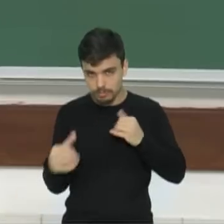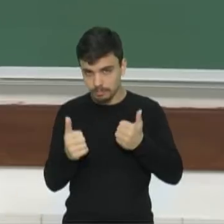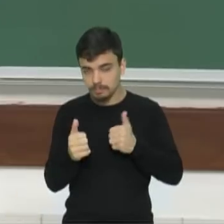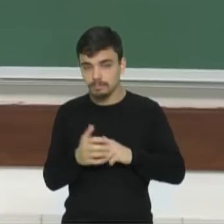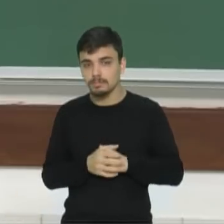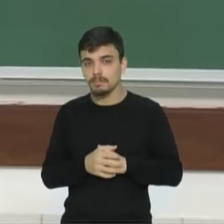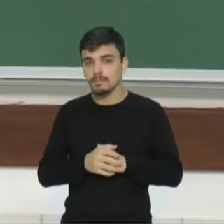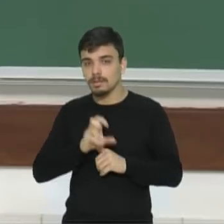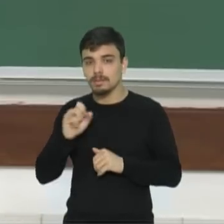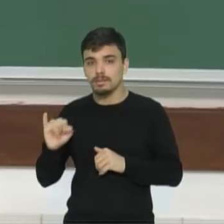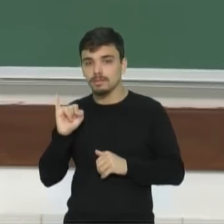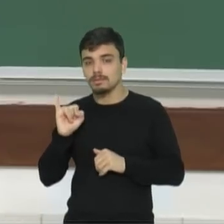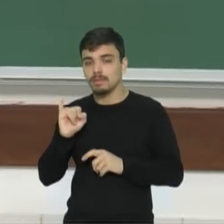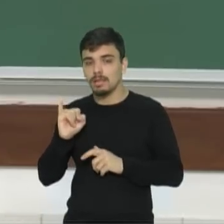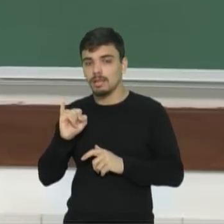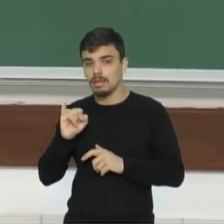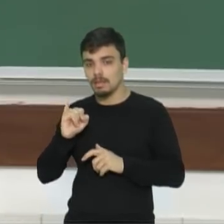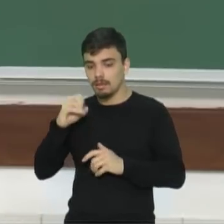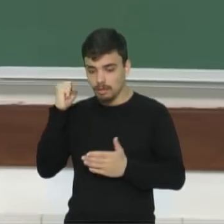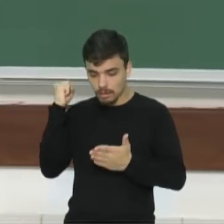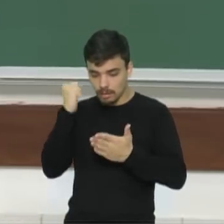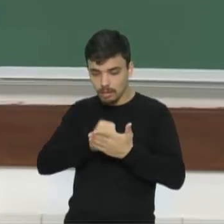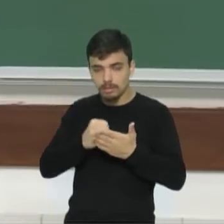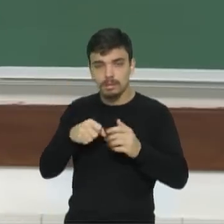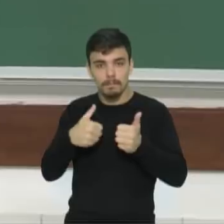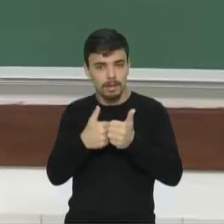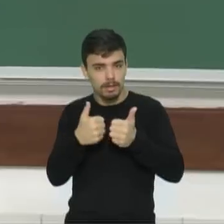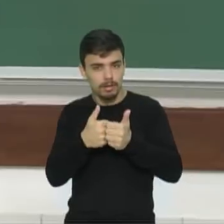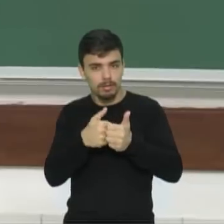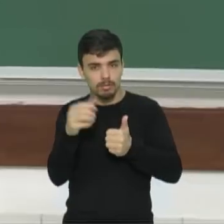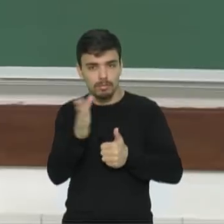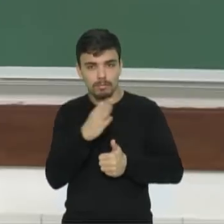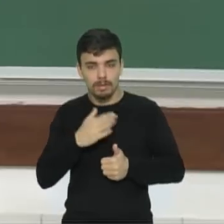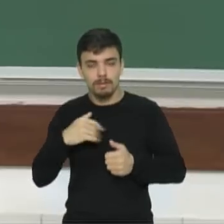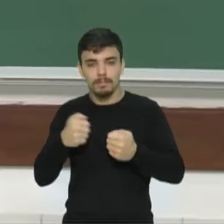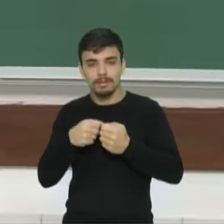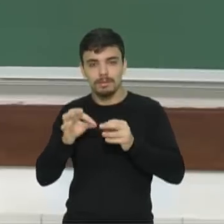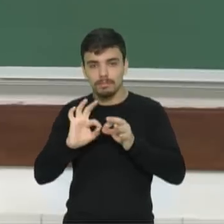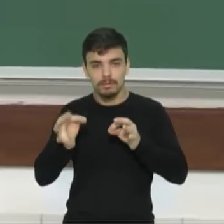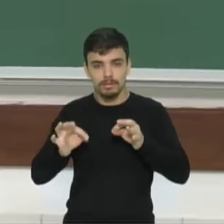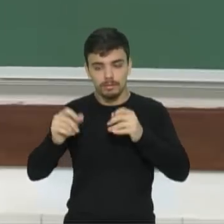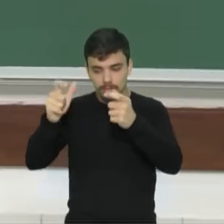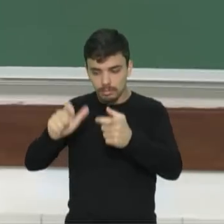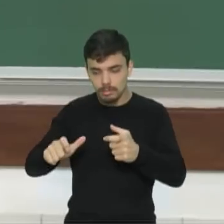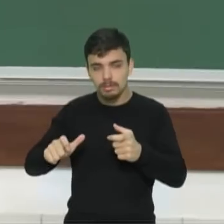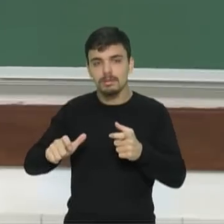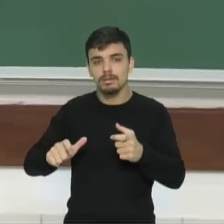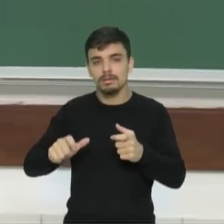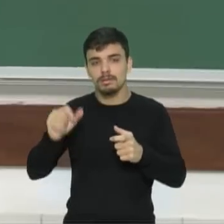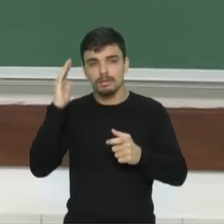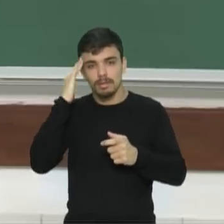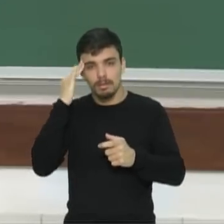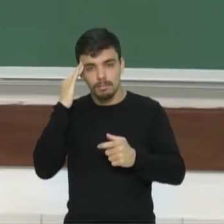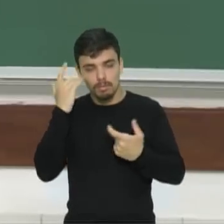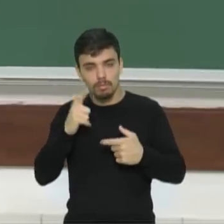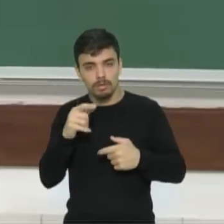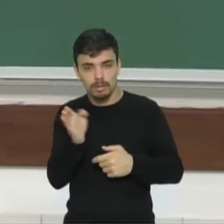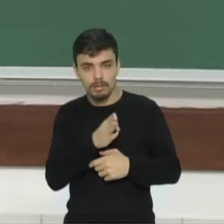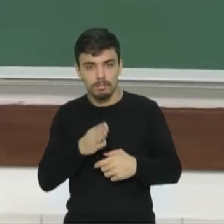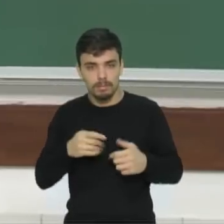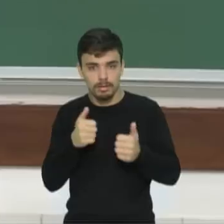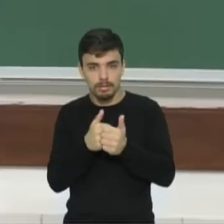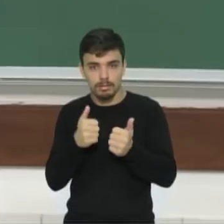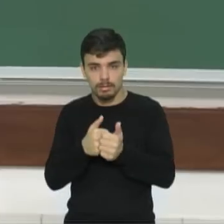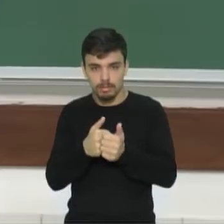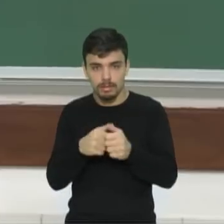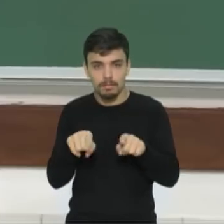aonde ele estava vendo o peixe, ele não pescaria. Ele tinha que arremessar a lança aonde ele sabe que o peixe está,